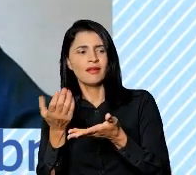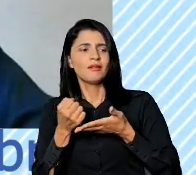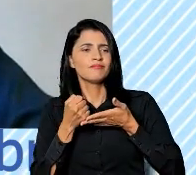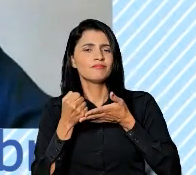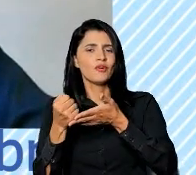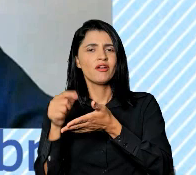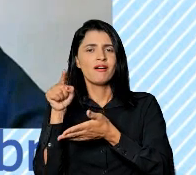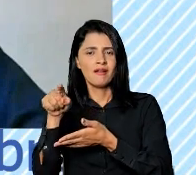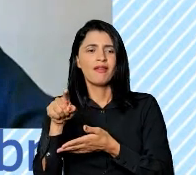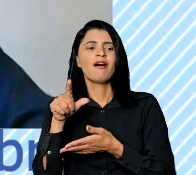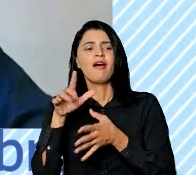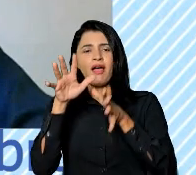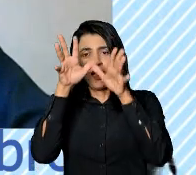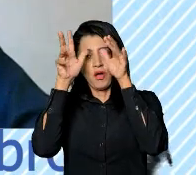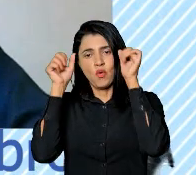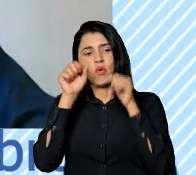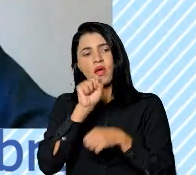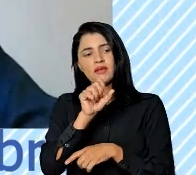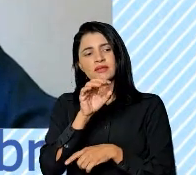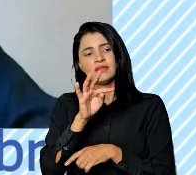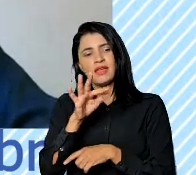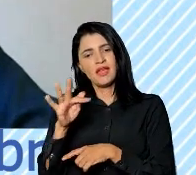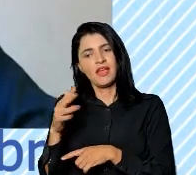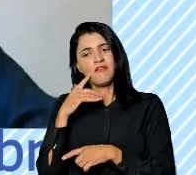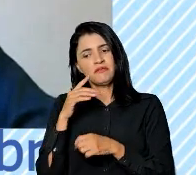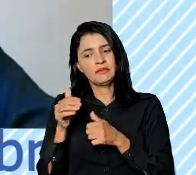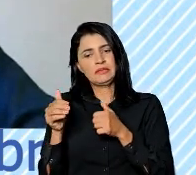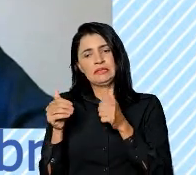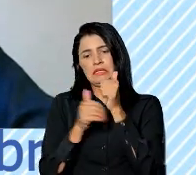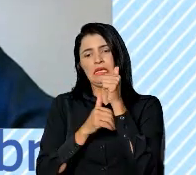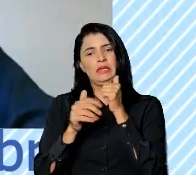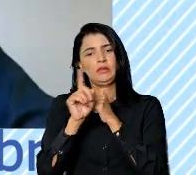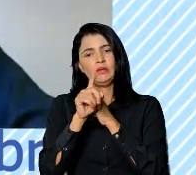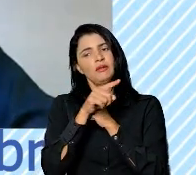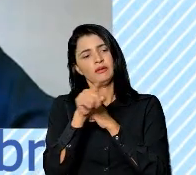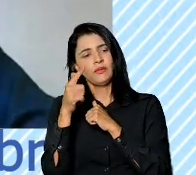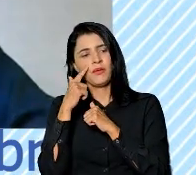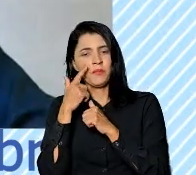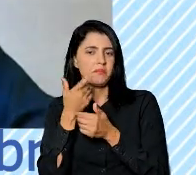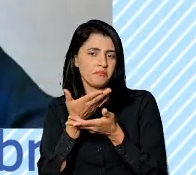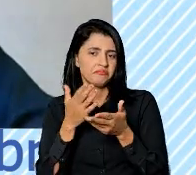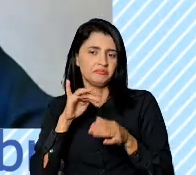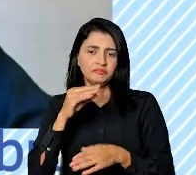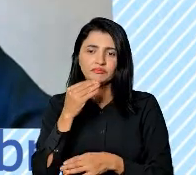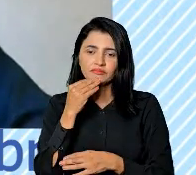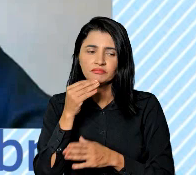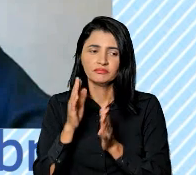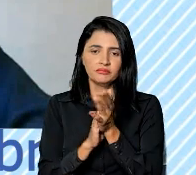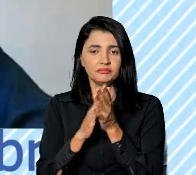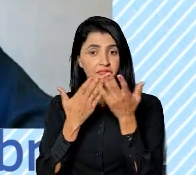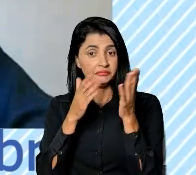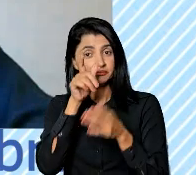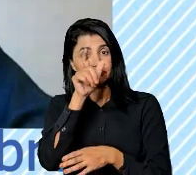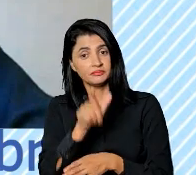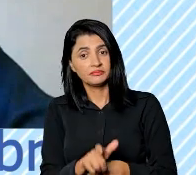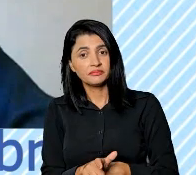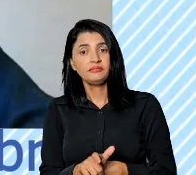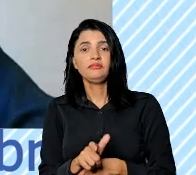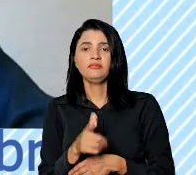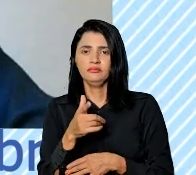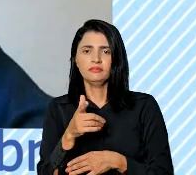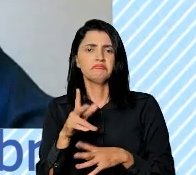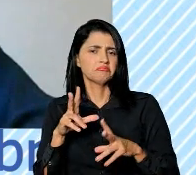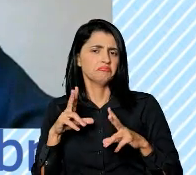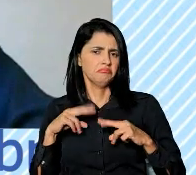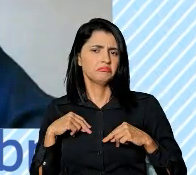que já não é mais segredo, e aproveito em público para parabenizá-la, que é bem